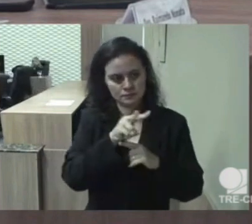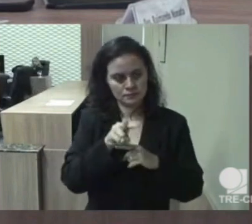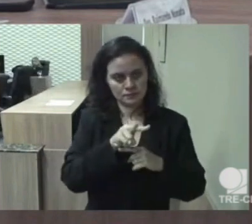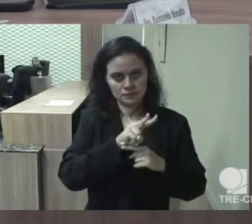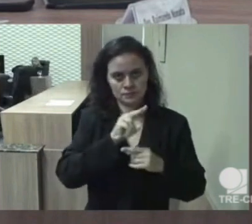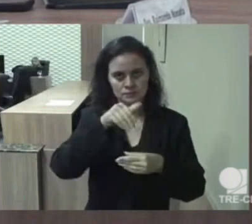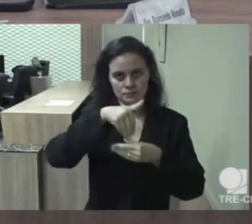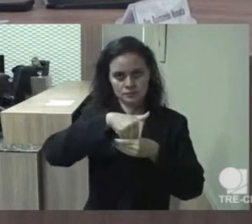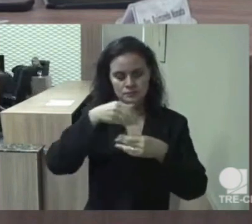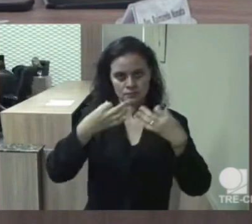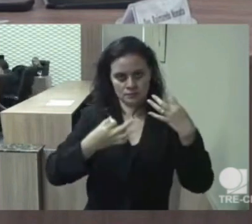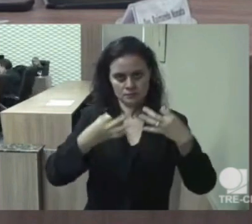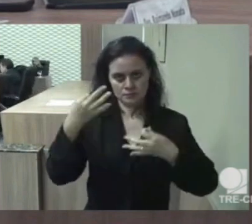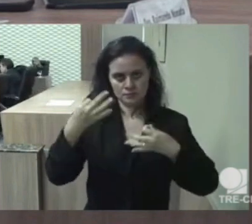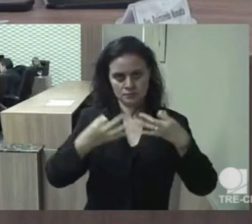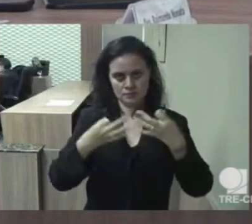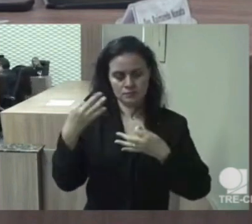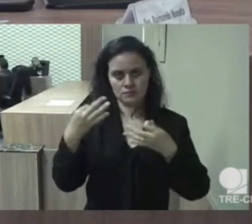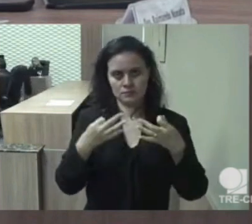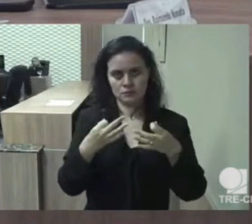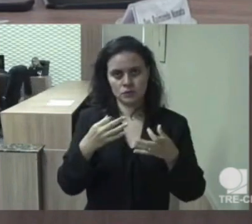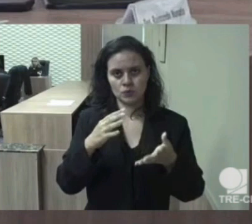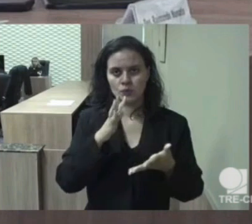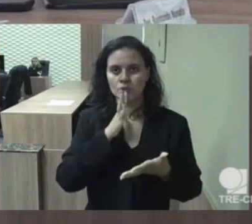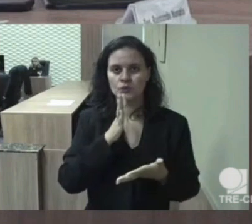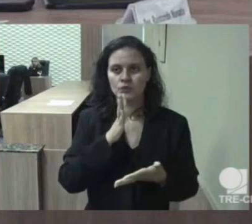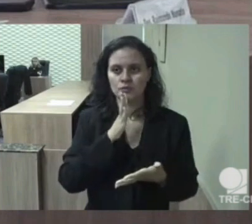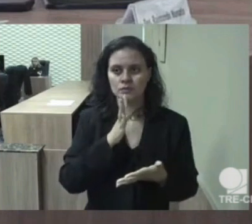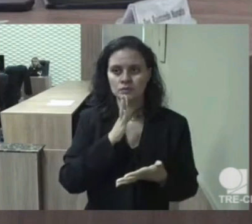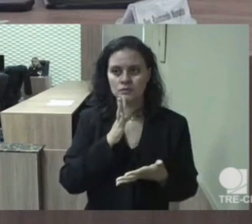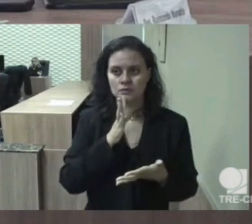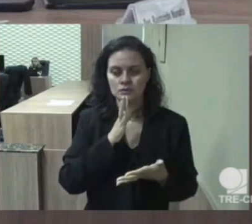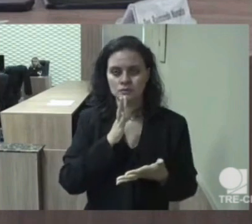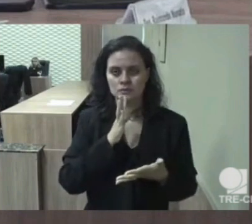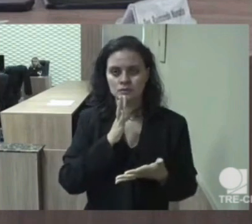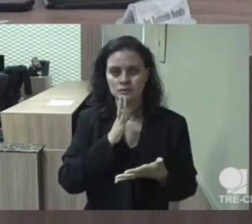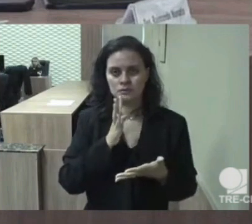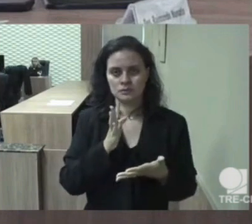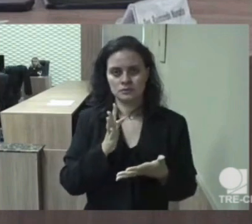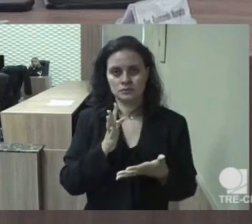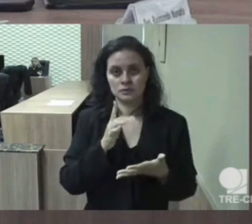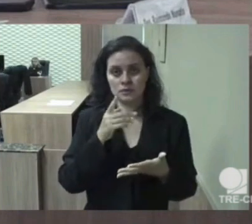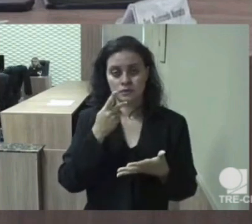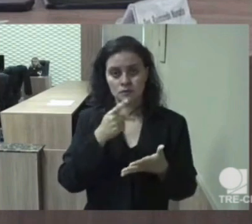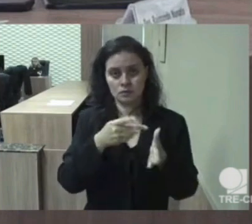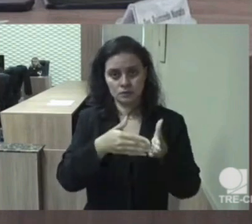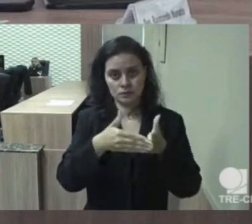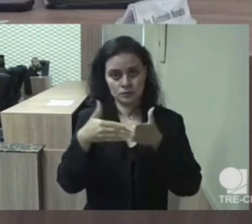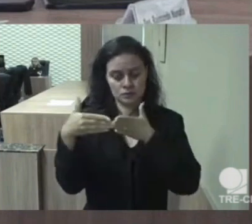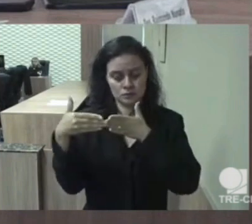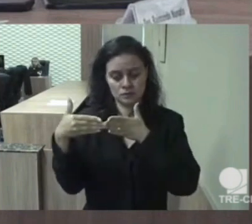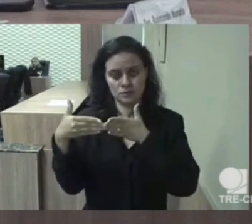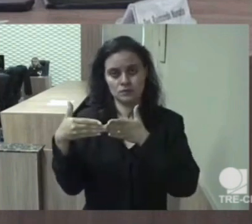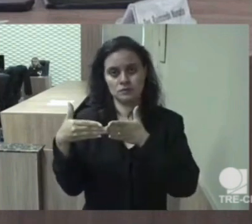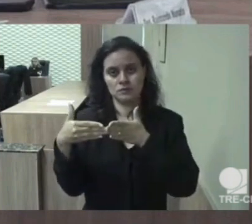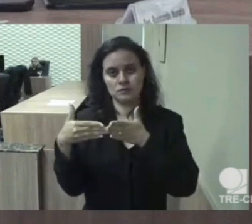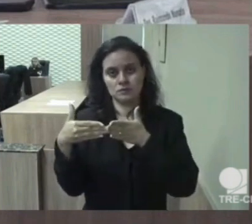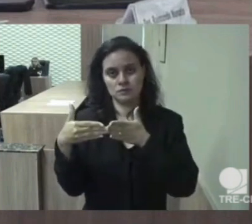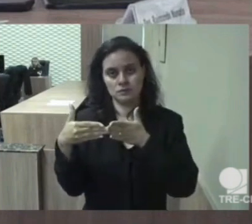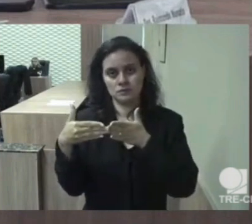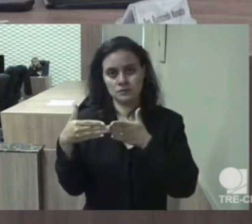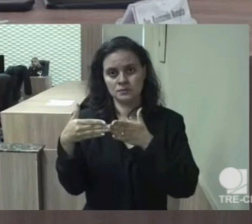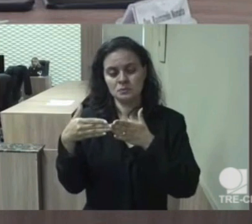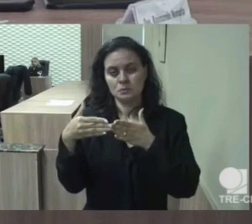judicial eleitoral seja conhecida e o seu pedido constante da